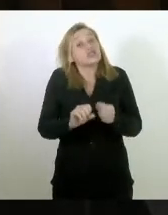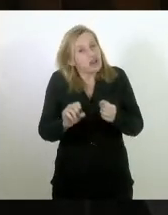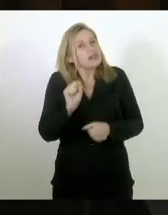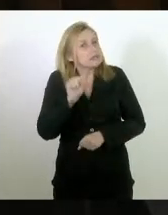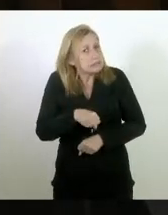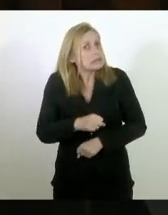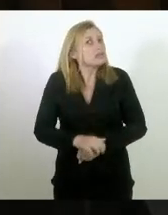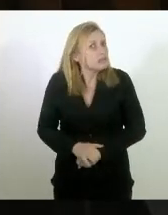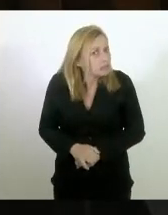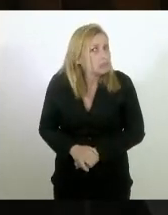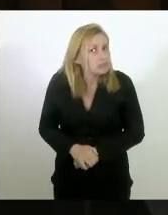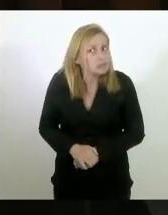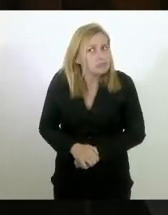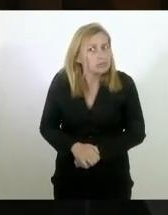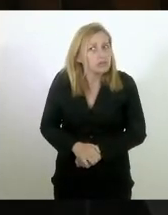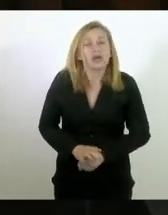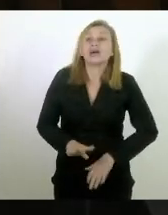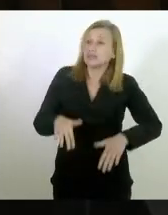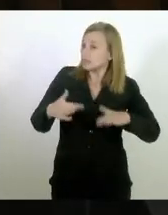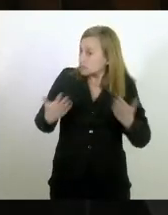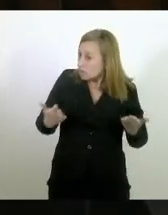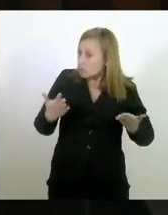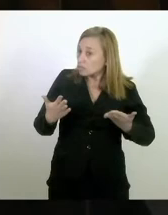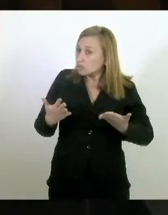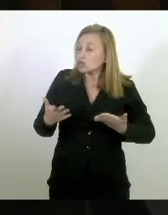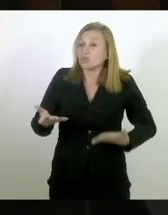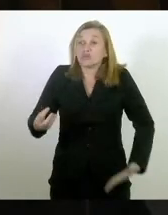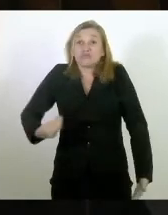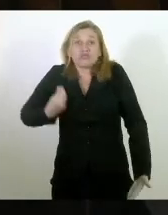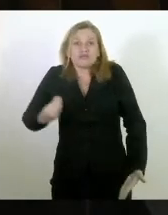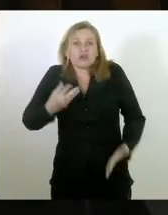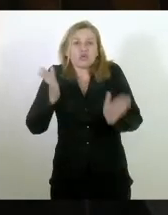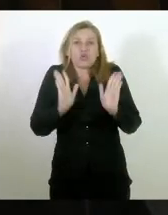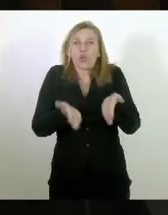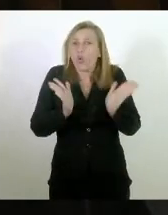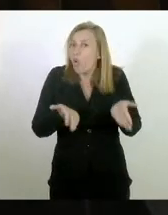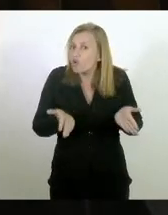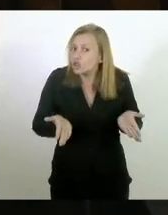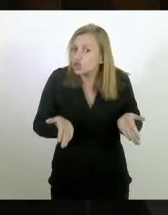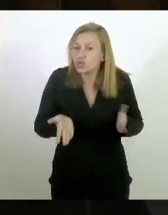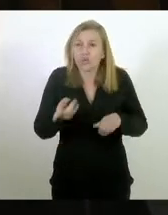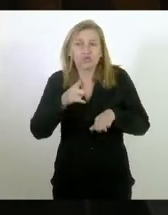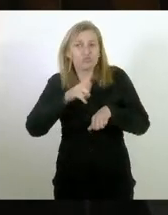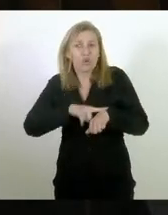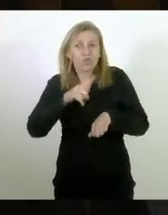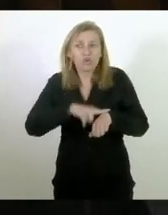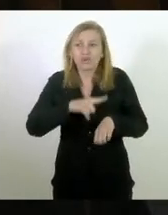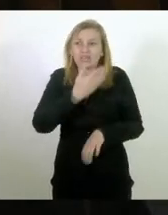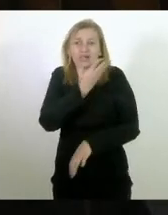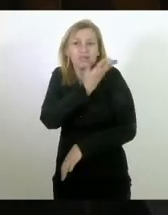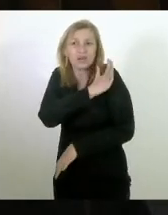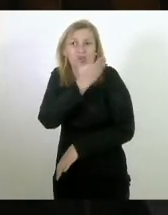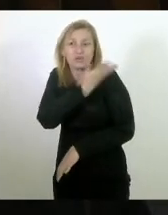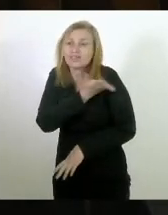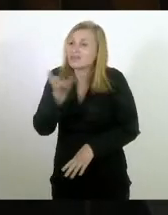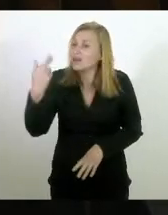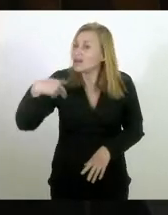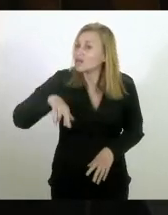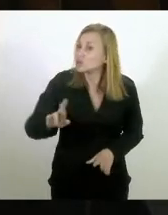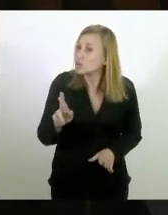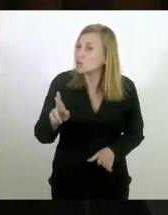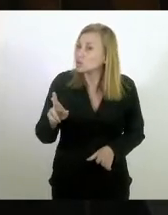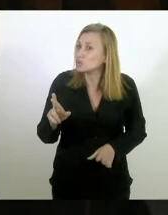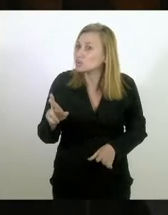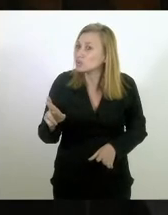circuncisão bom então nós estamos vivendo hoje um momento de preconceito religioso